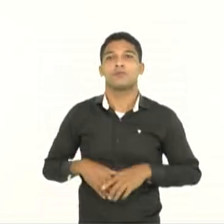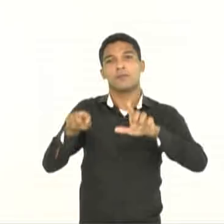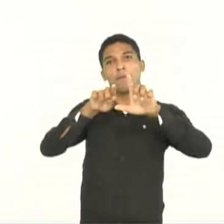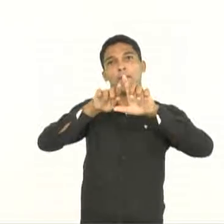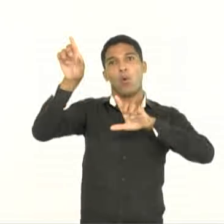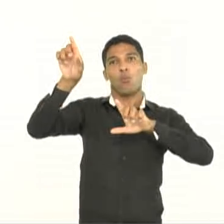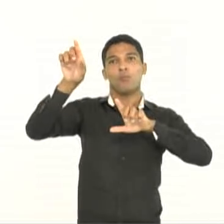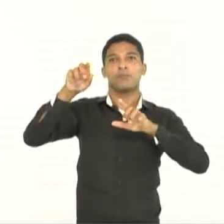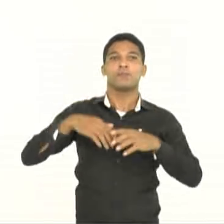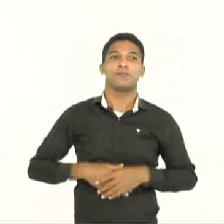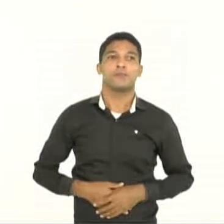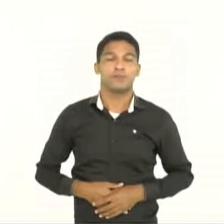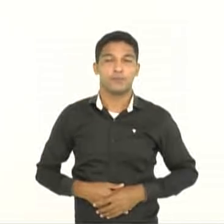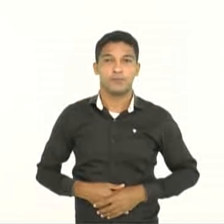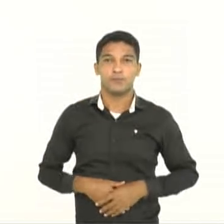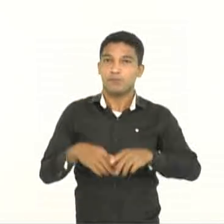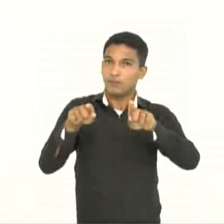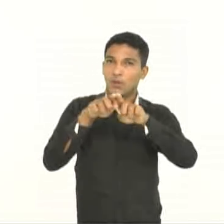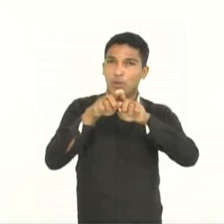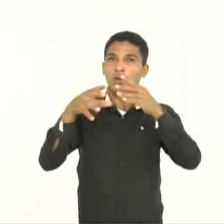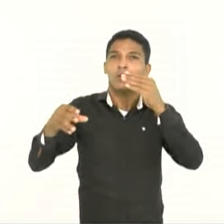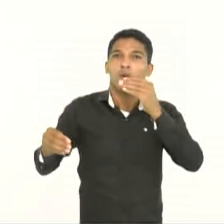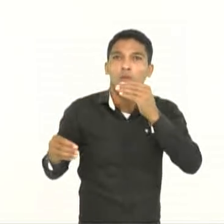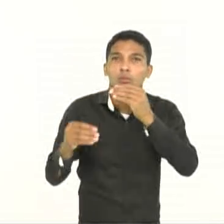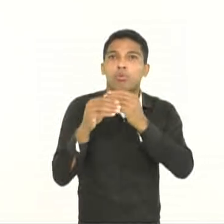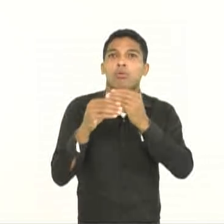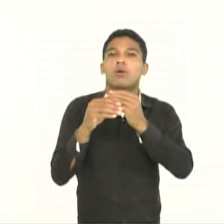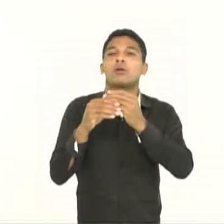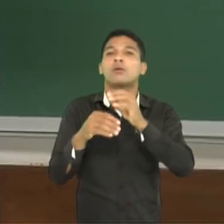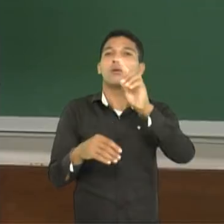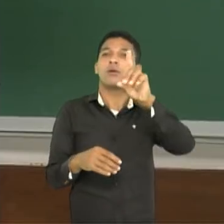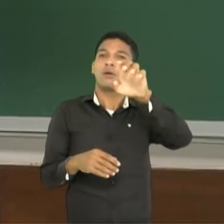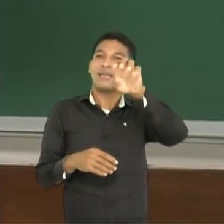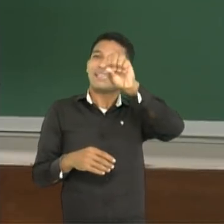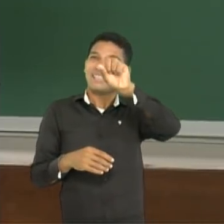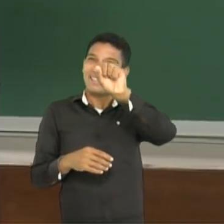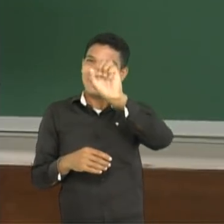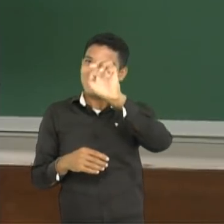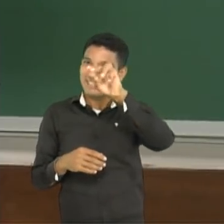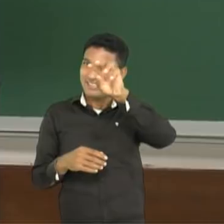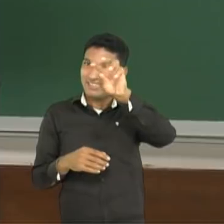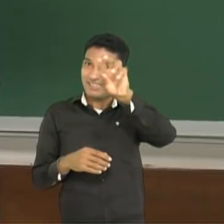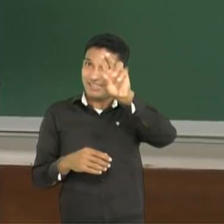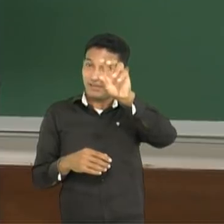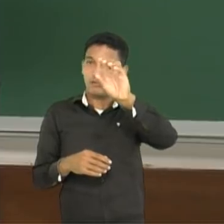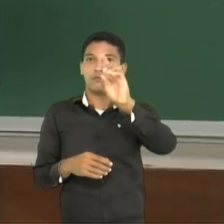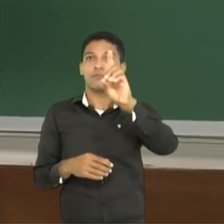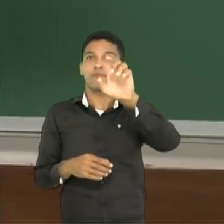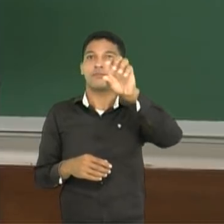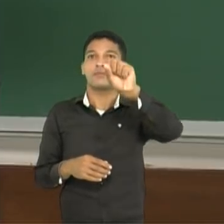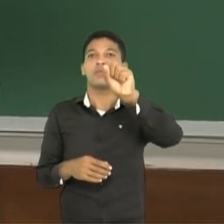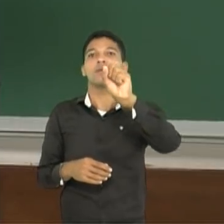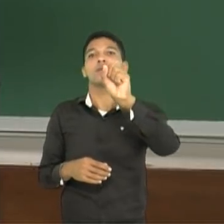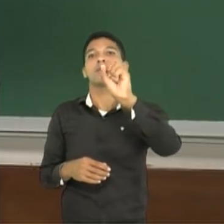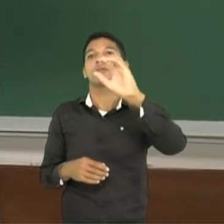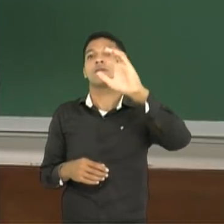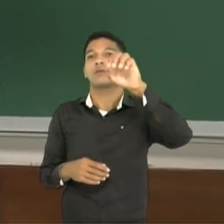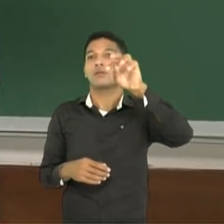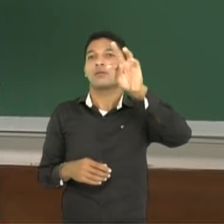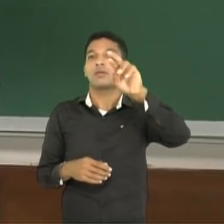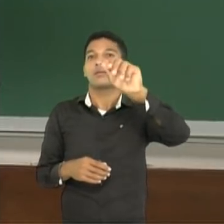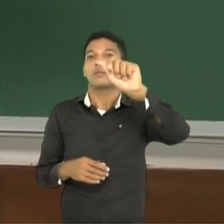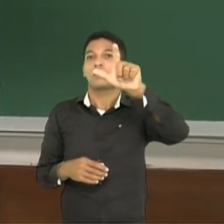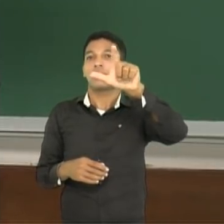a descentralização industrial do Sudeste, que estava concentrado no Sudeste, passa aí a se espalhar